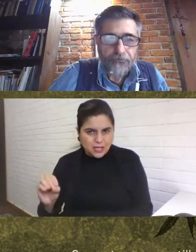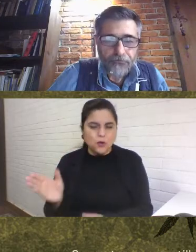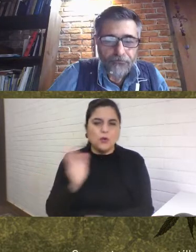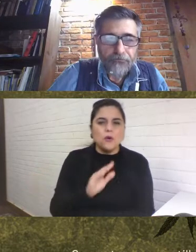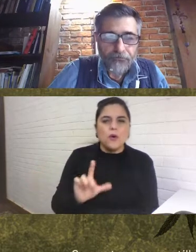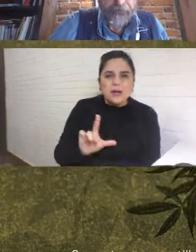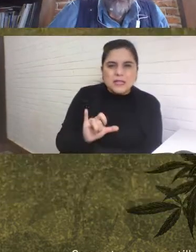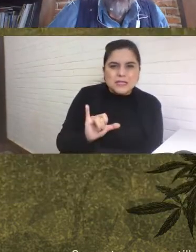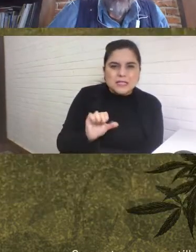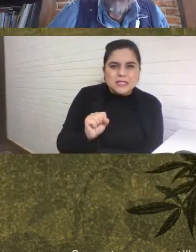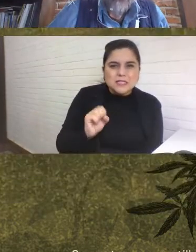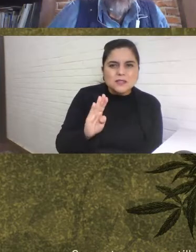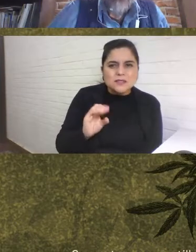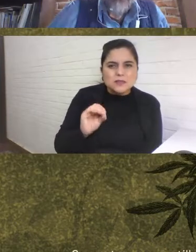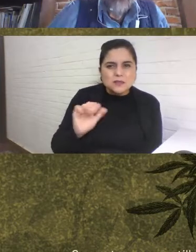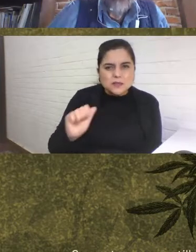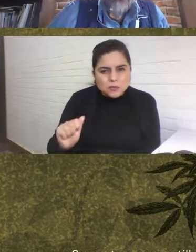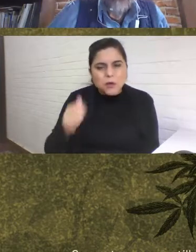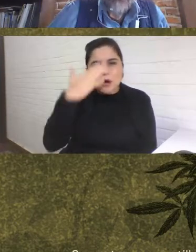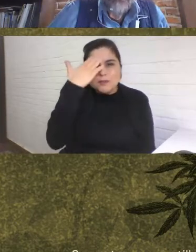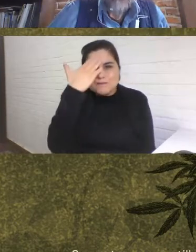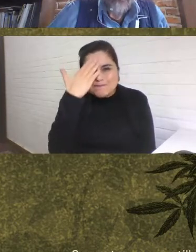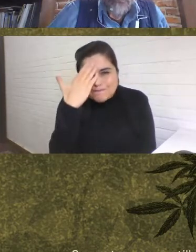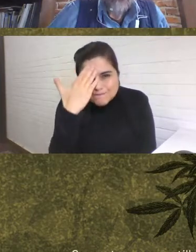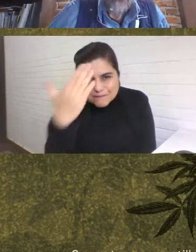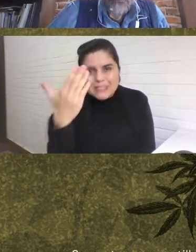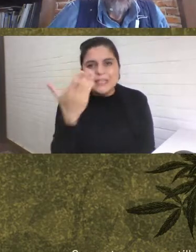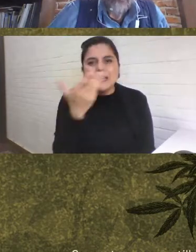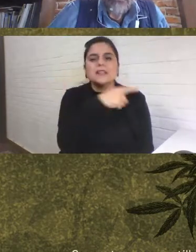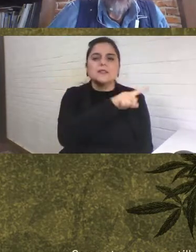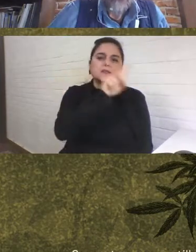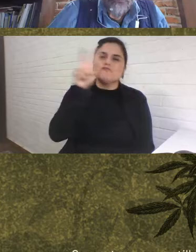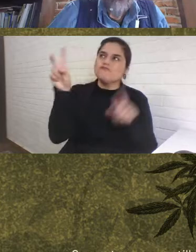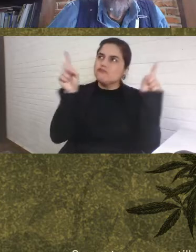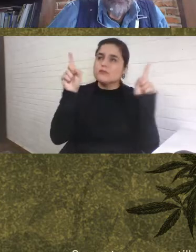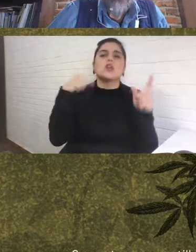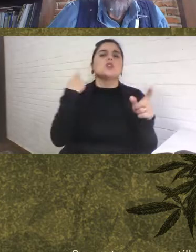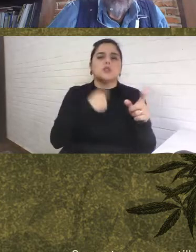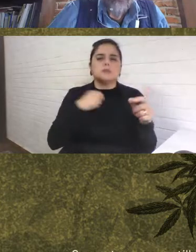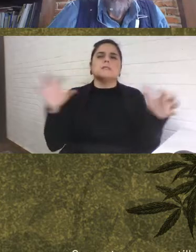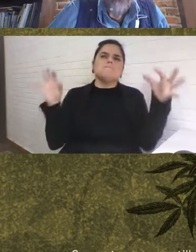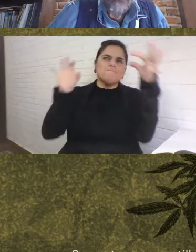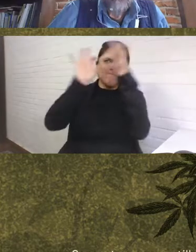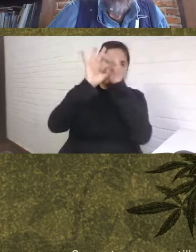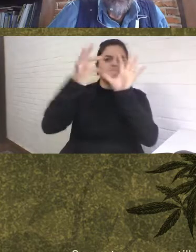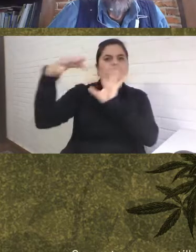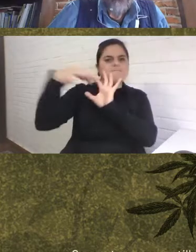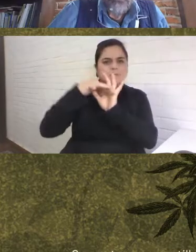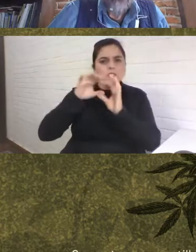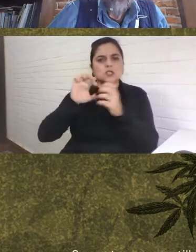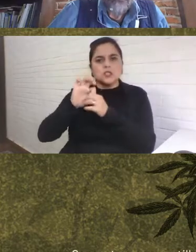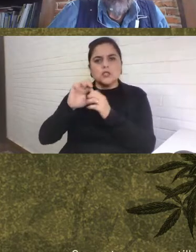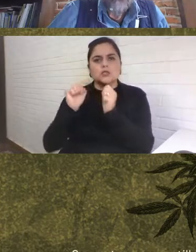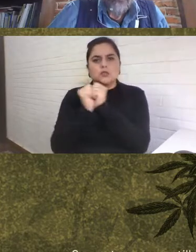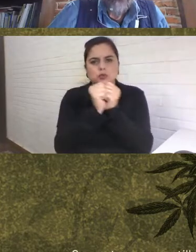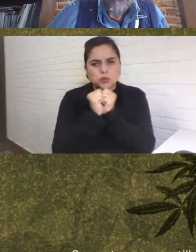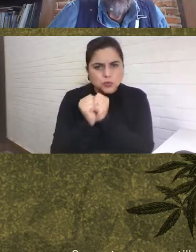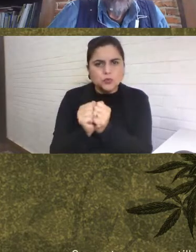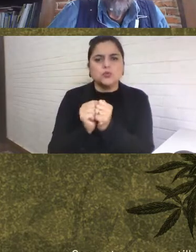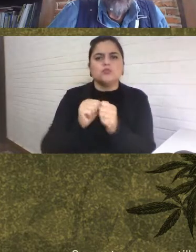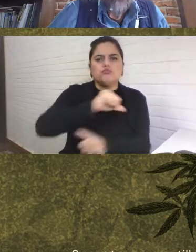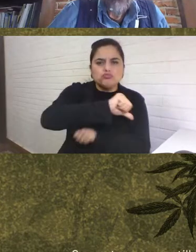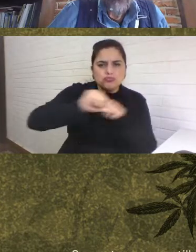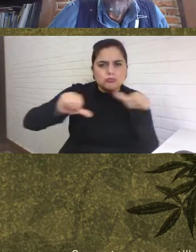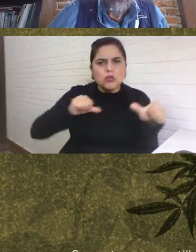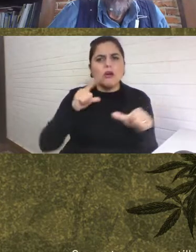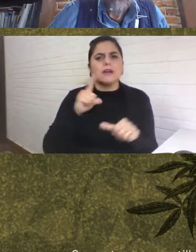certeza que nós precisamos fortalecer essas redes, essas trocas que já existem, mas